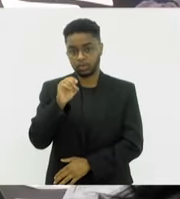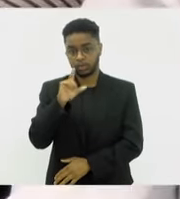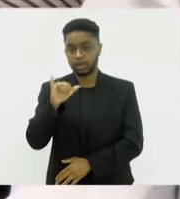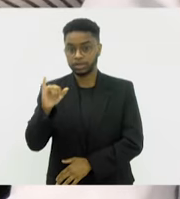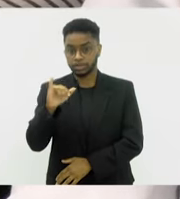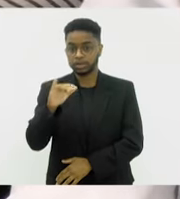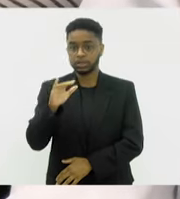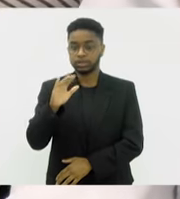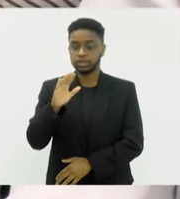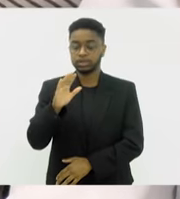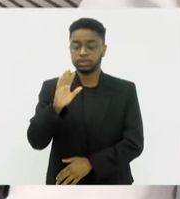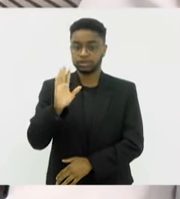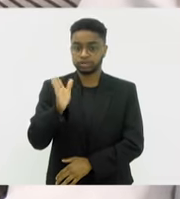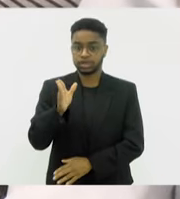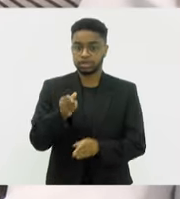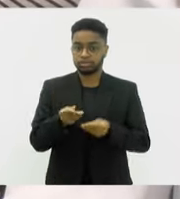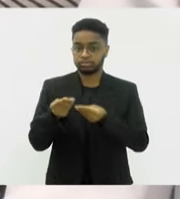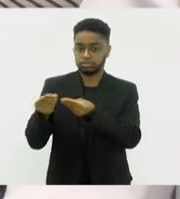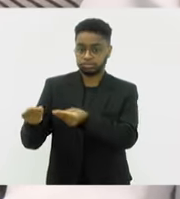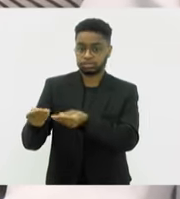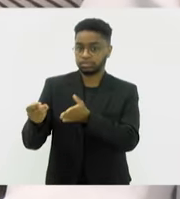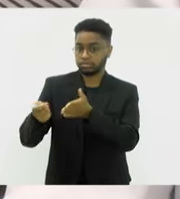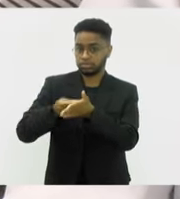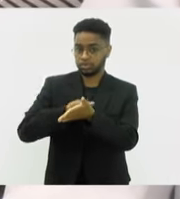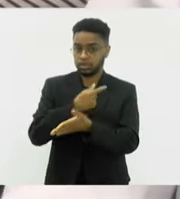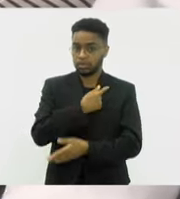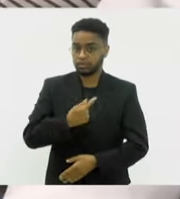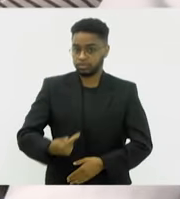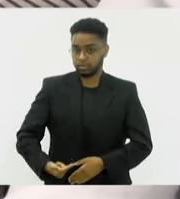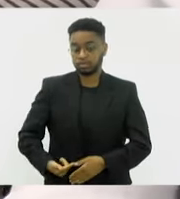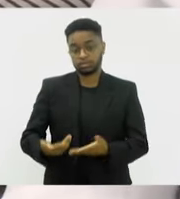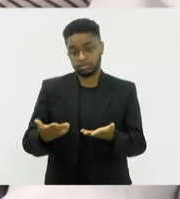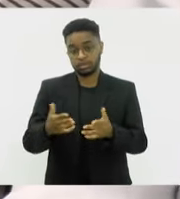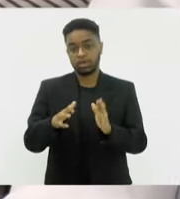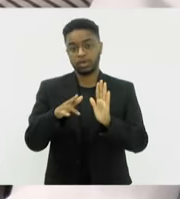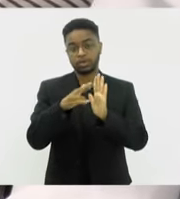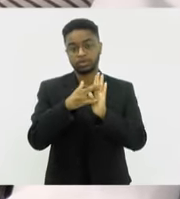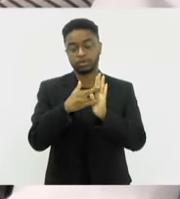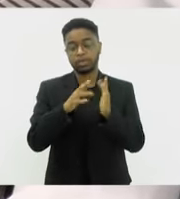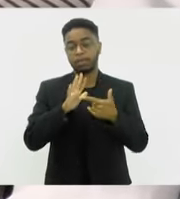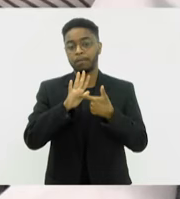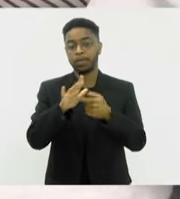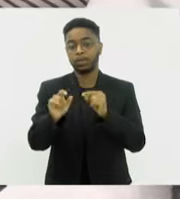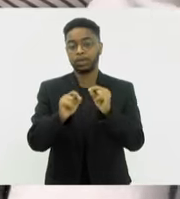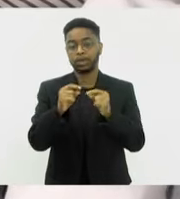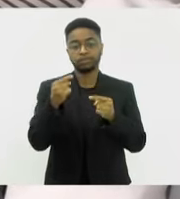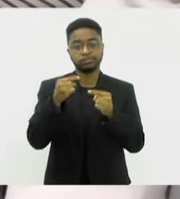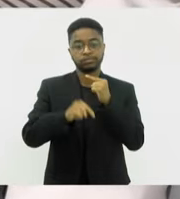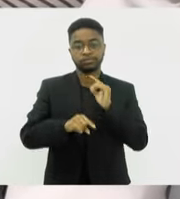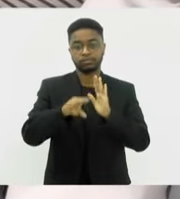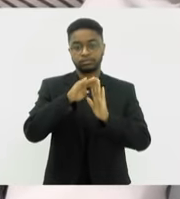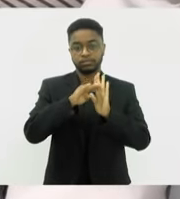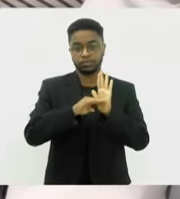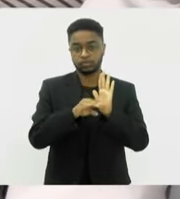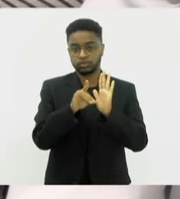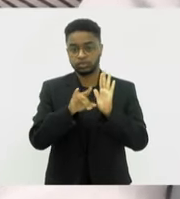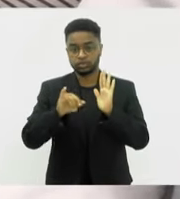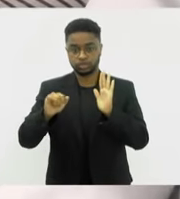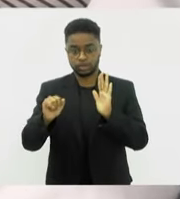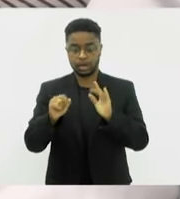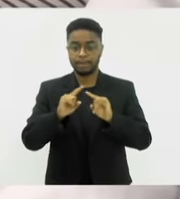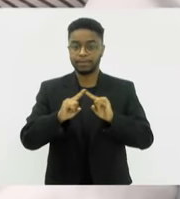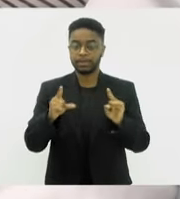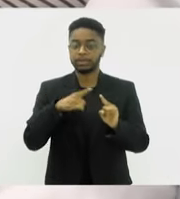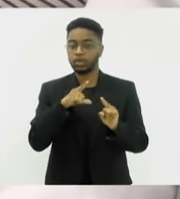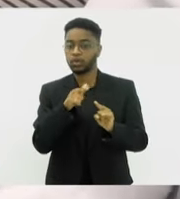foi para o autógrafo do governador. Então, entendendo pelo regimento que não cabe na ordem do dia. Mas tem um outro fator que eu queria trazer aqui